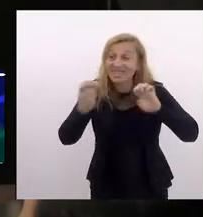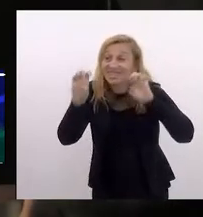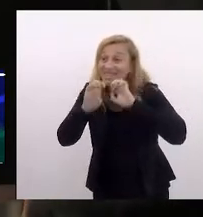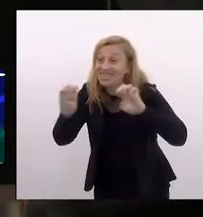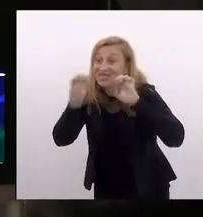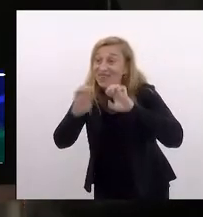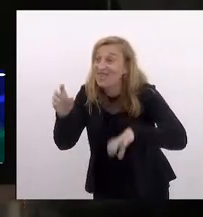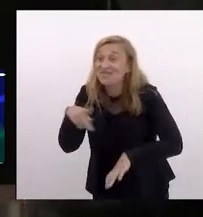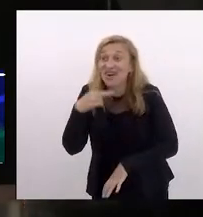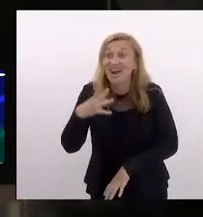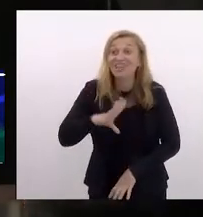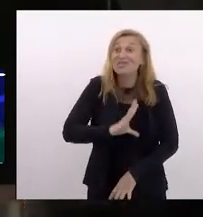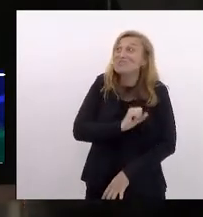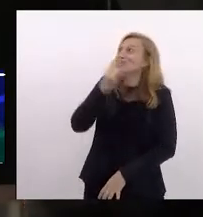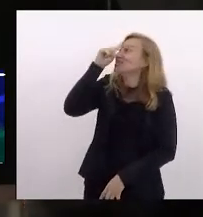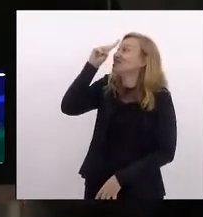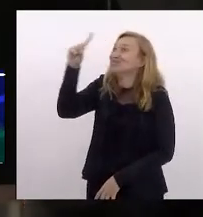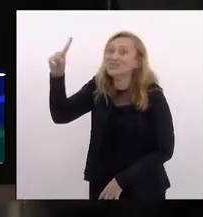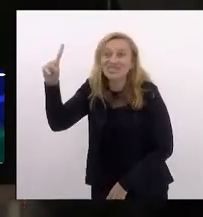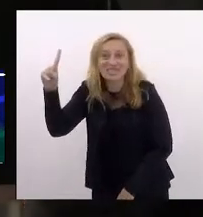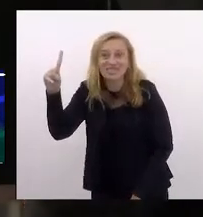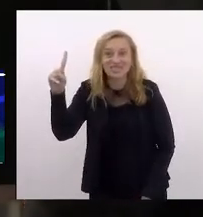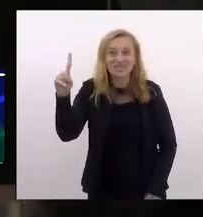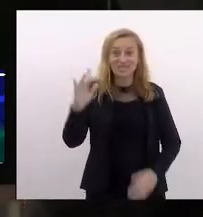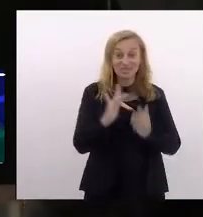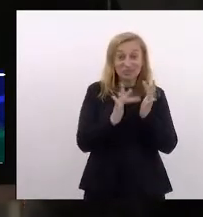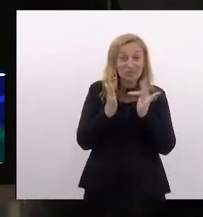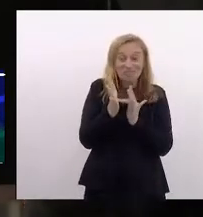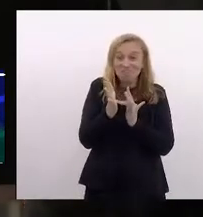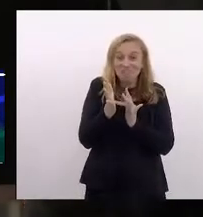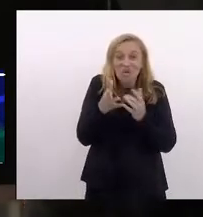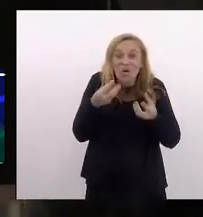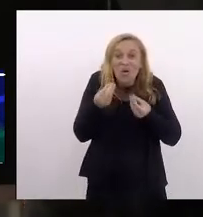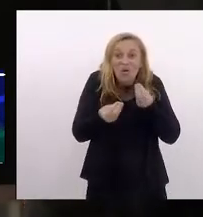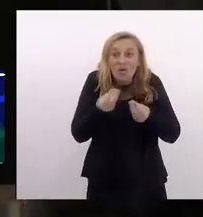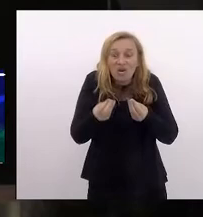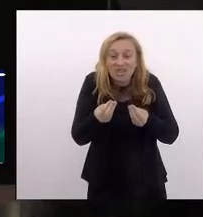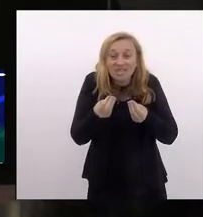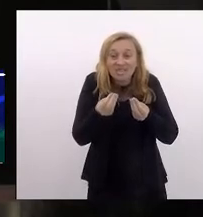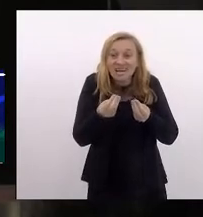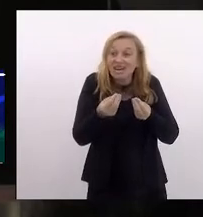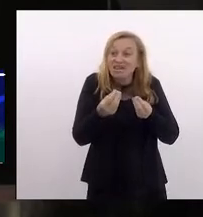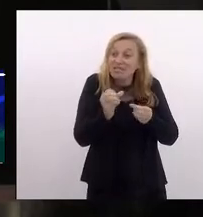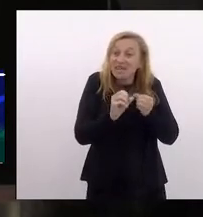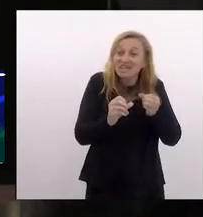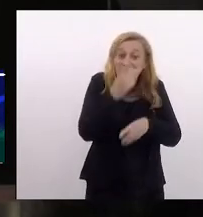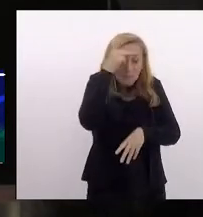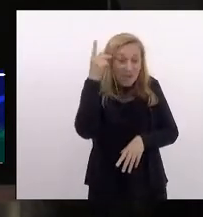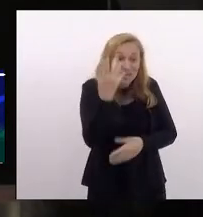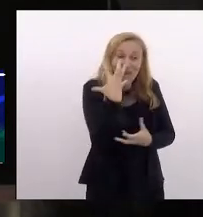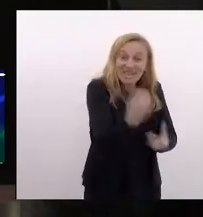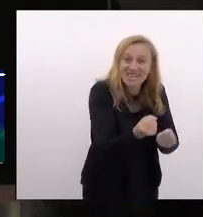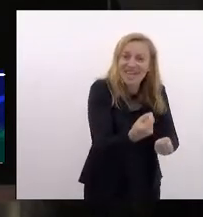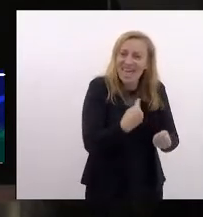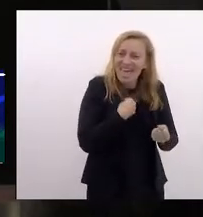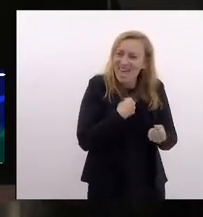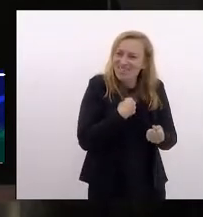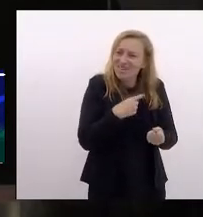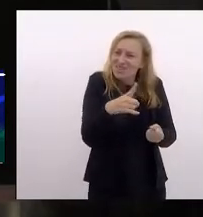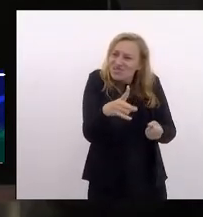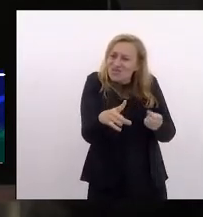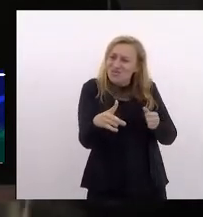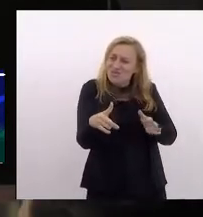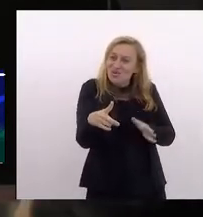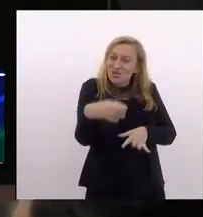para falar do amor de Deus para falar do amor de Jesus e tentar converter eu sei que ter me avisado por